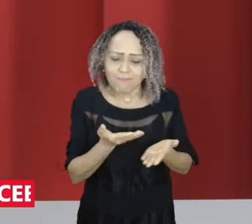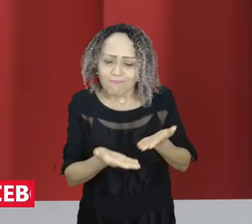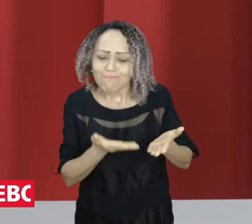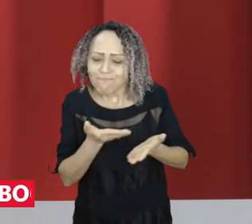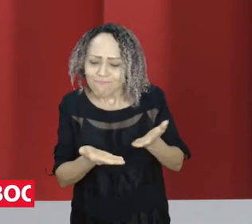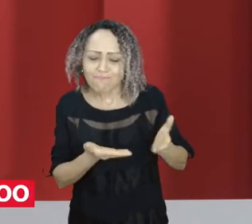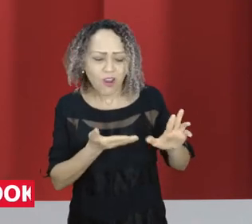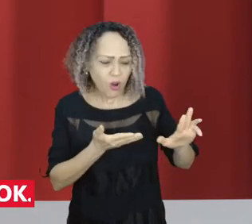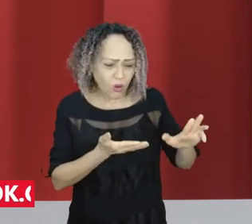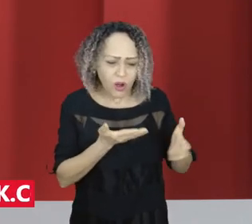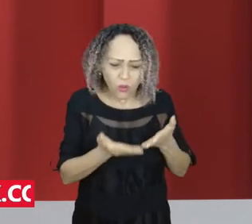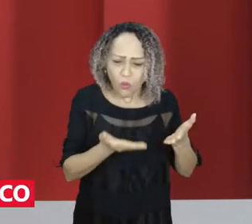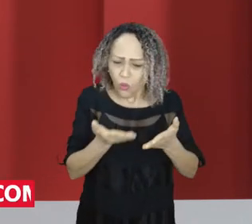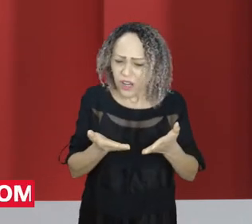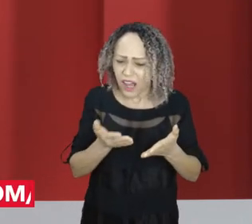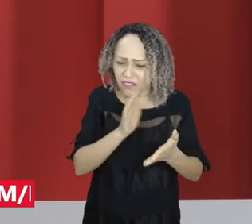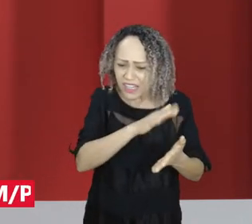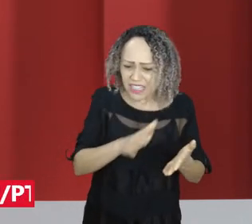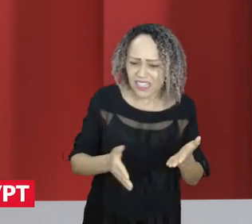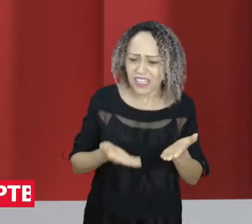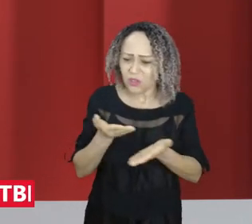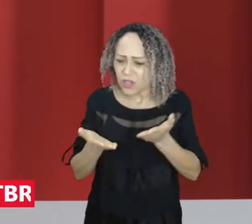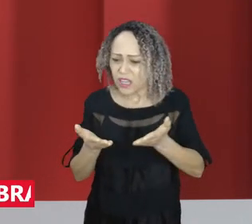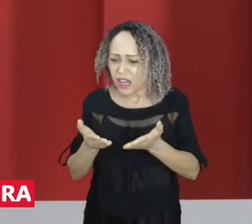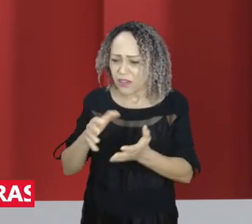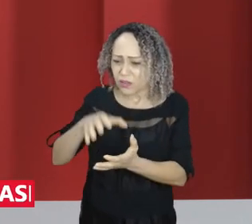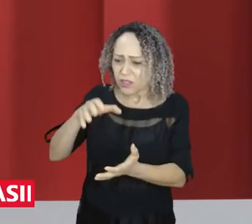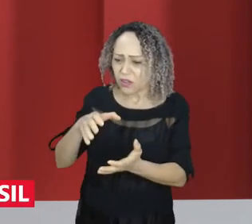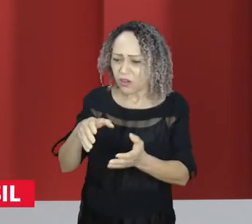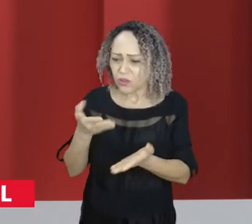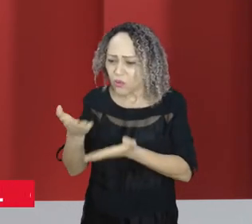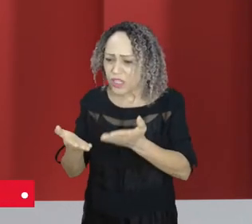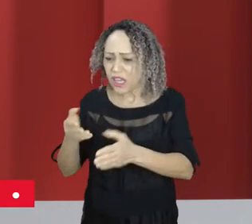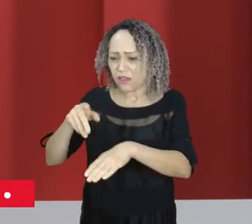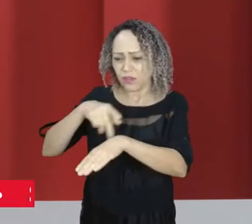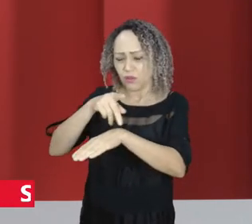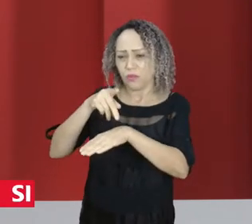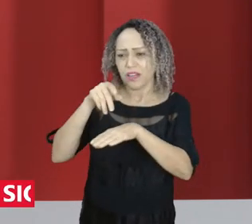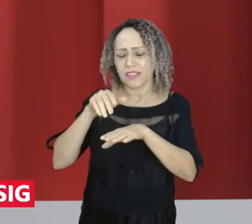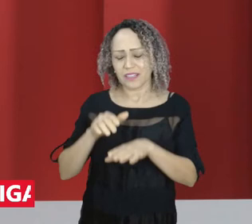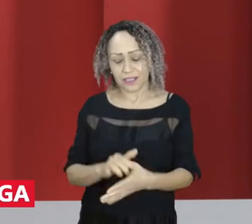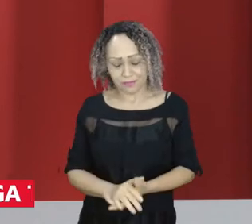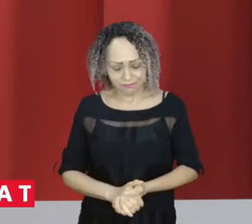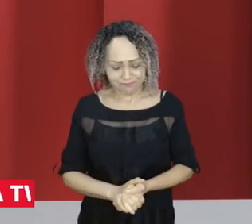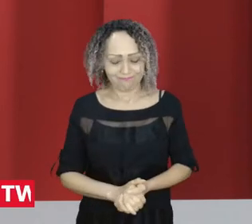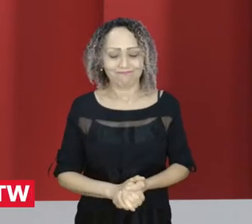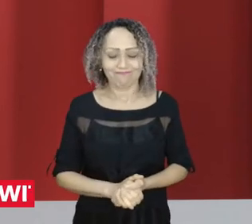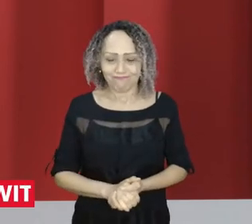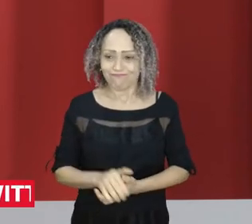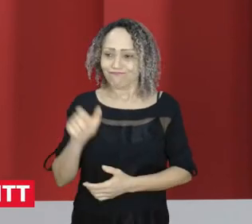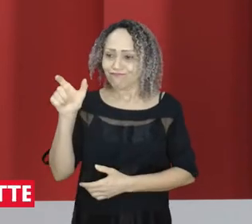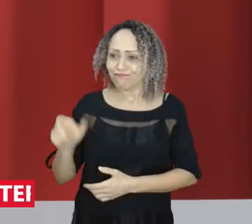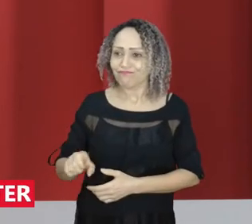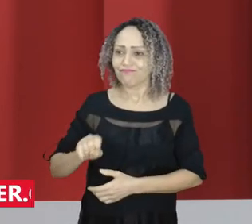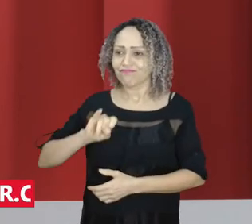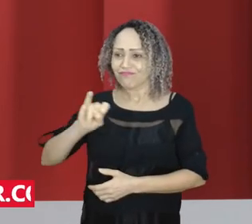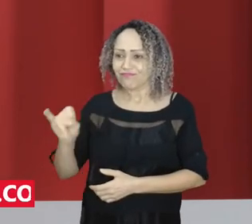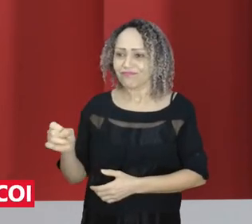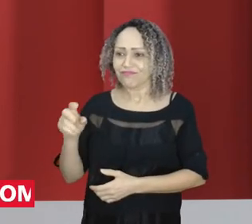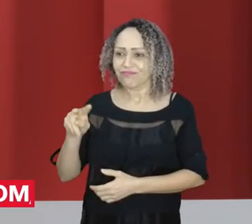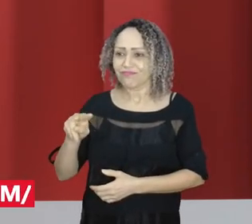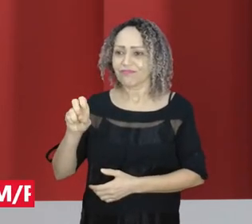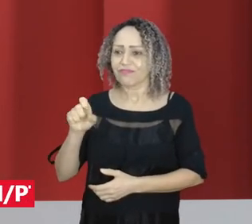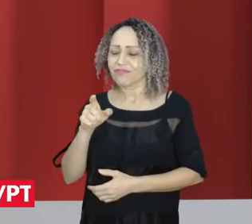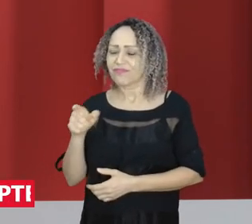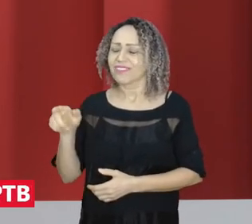das crianças, dos idosos e da nação. Jovizinha, muito linda, maravilhosa, emocionante caminhada com Lula. Chorei muito de